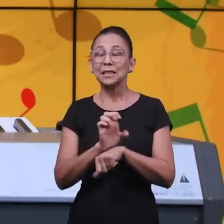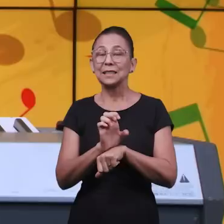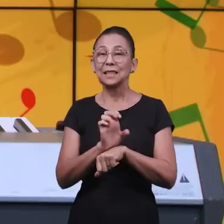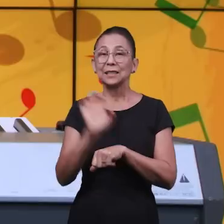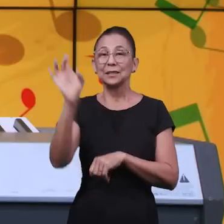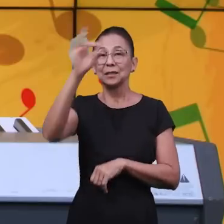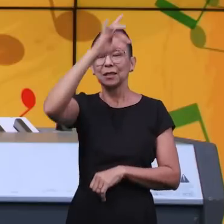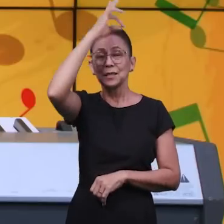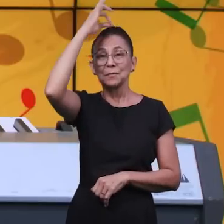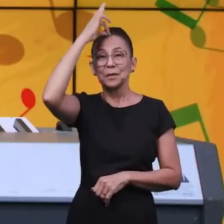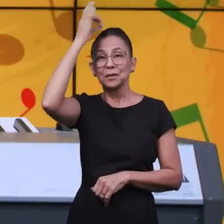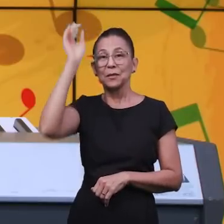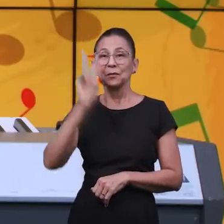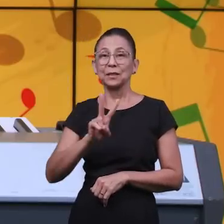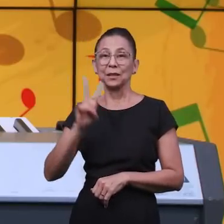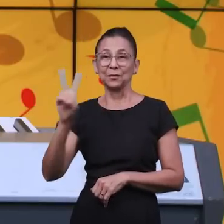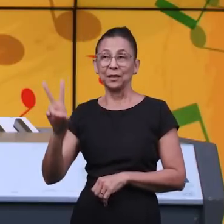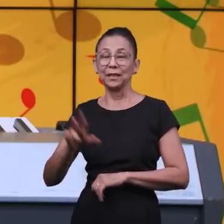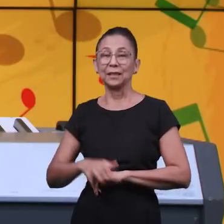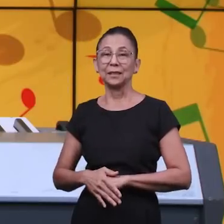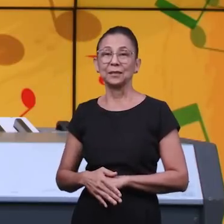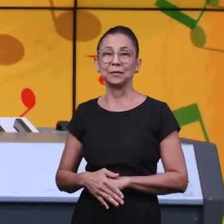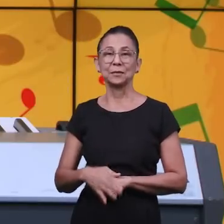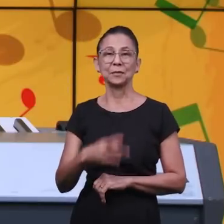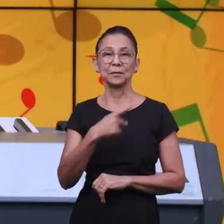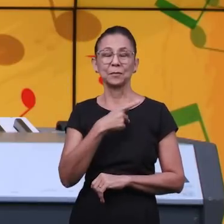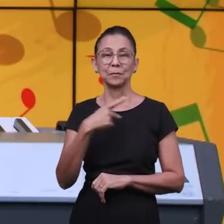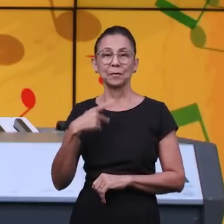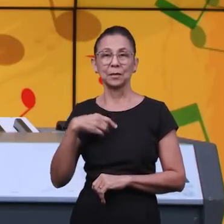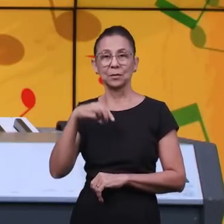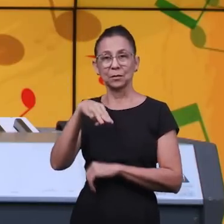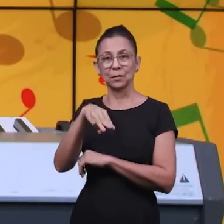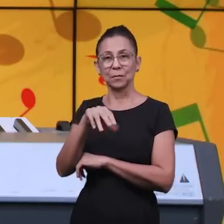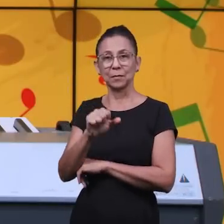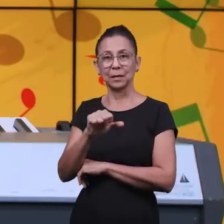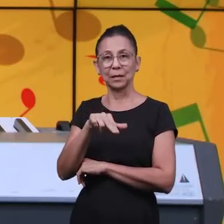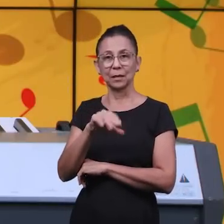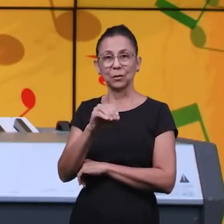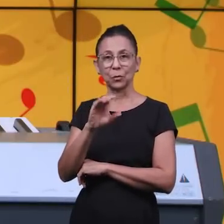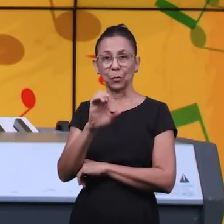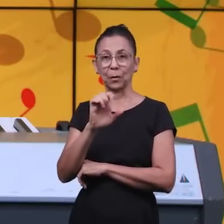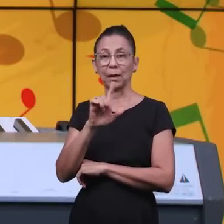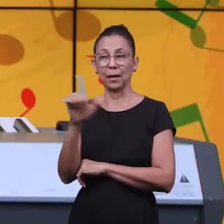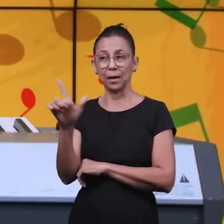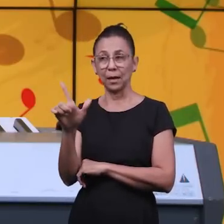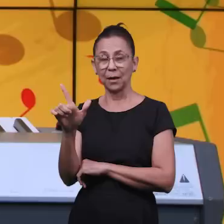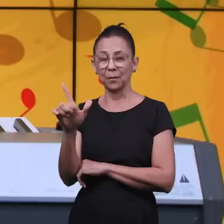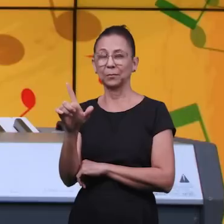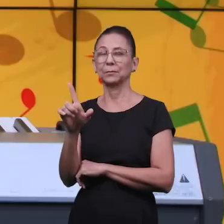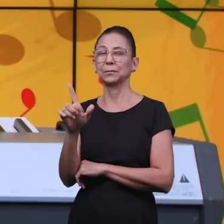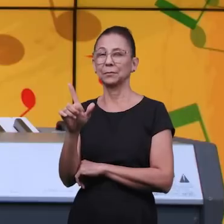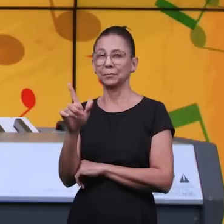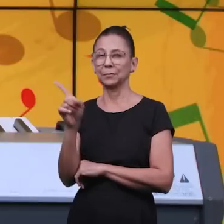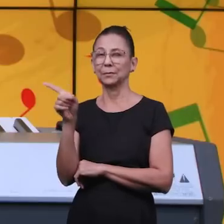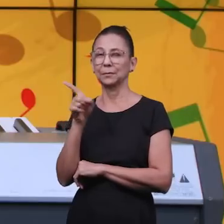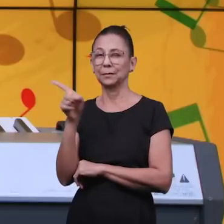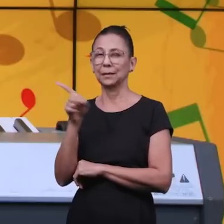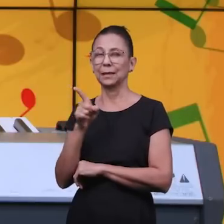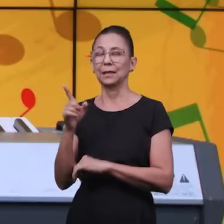Velha Espírito Santo, que está no ministério do pastor Manuel Cláudio da Graça, tem uma